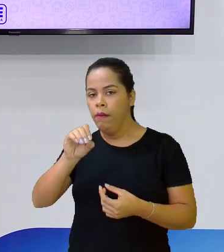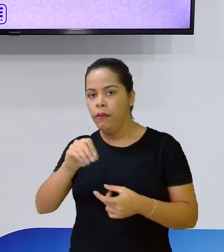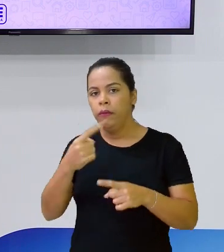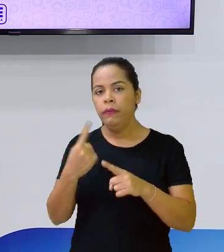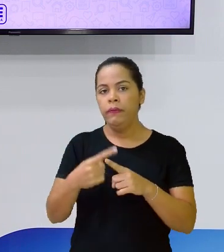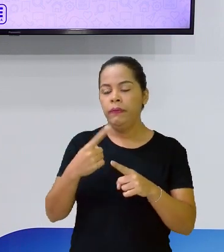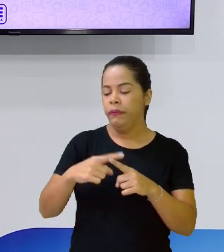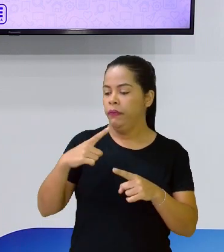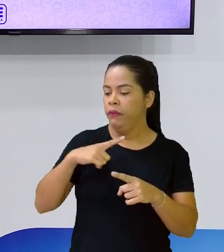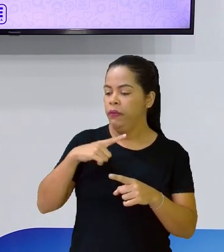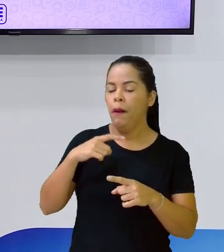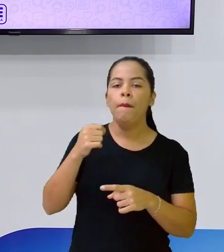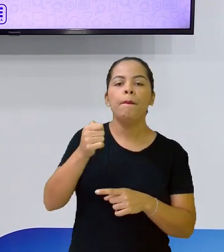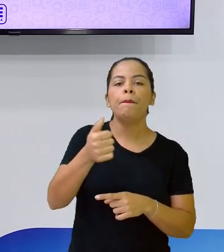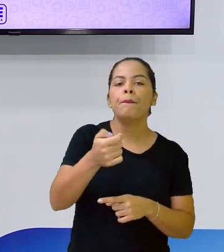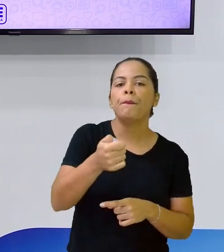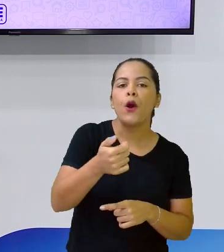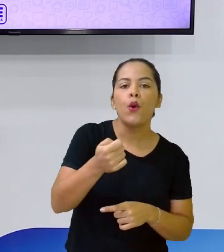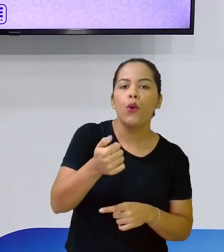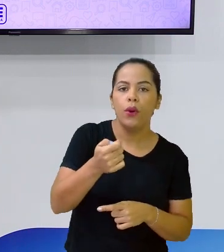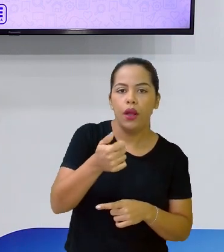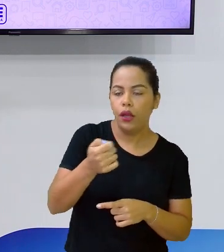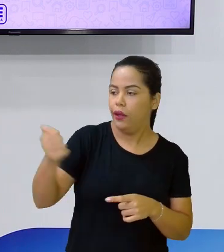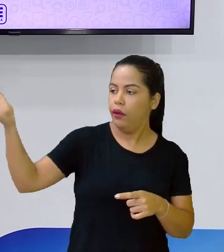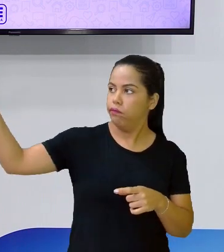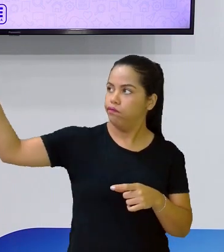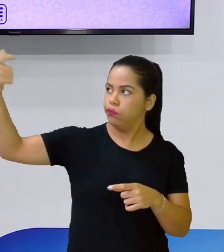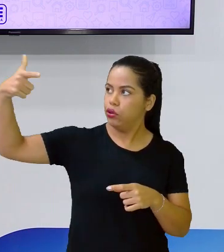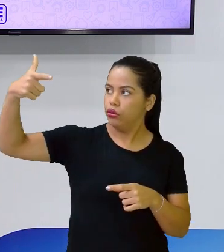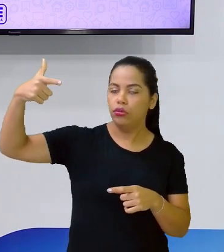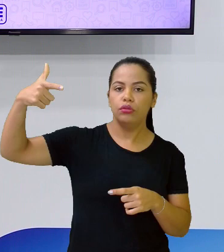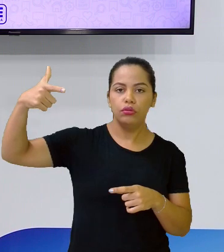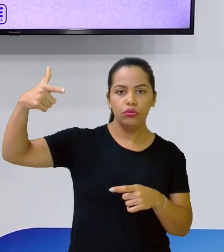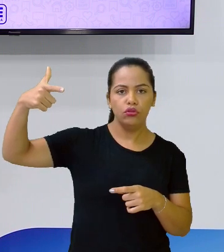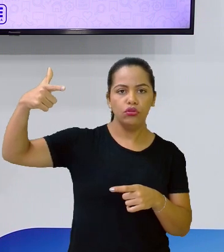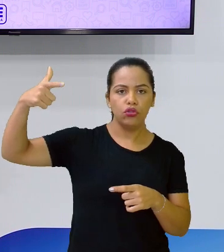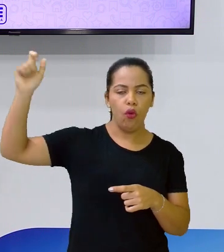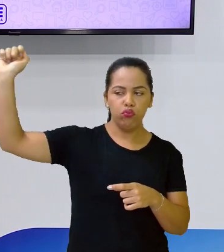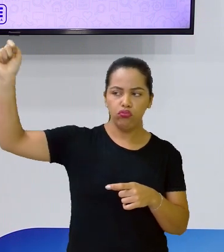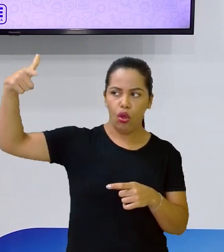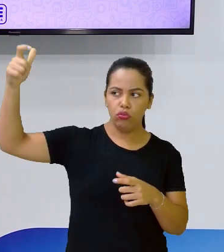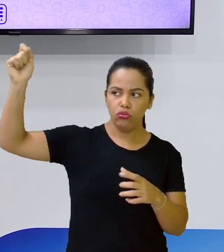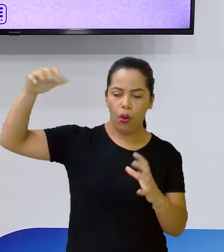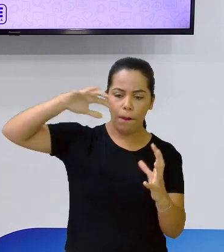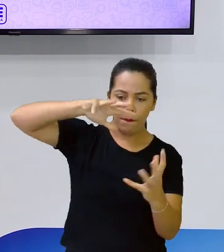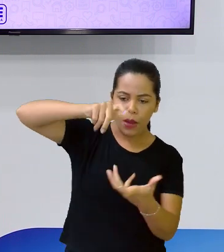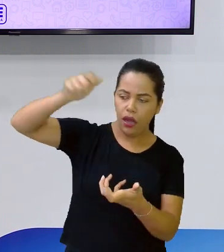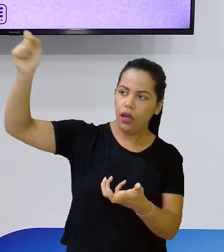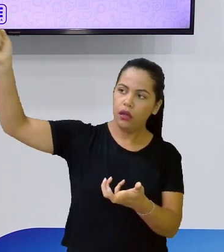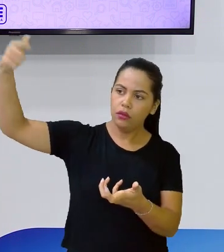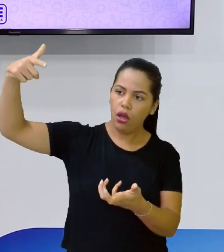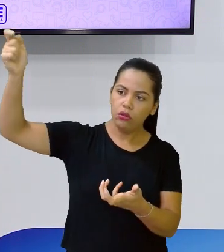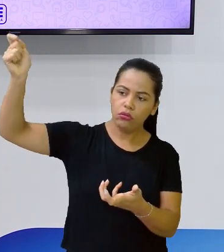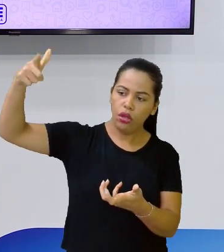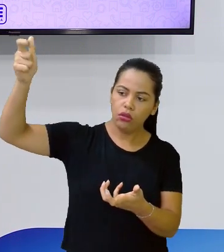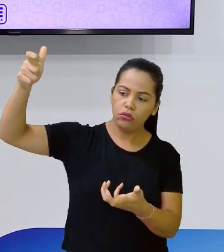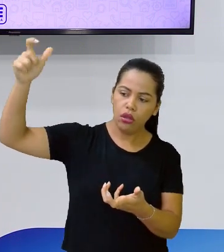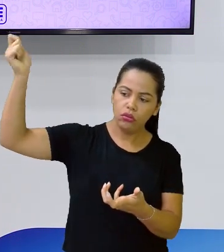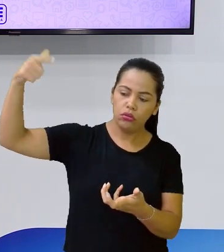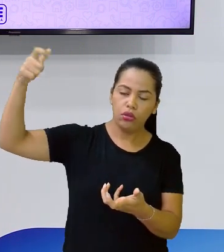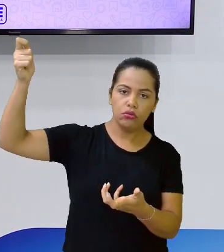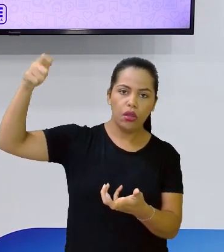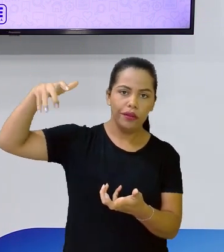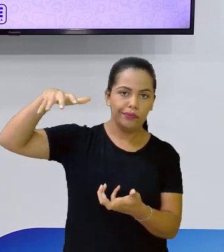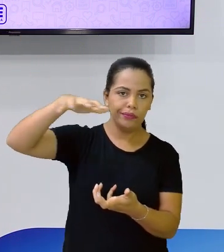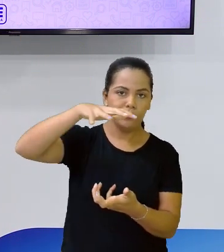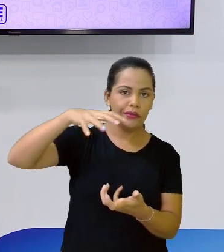tem pouca iluminação solar. O sol não aquece muito essa região ali do polo. Tanto do Polo Norte,